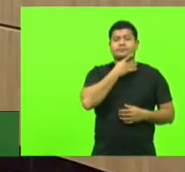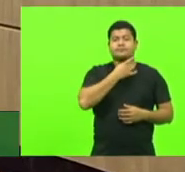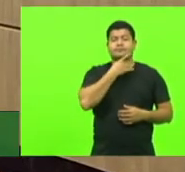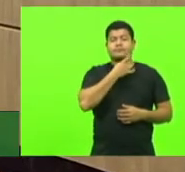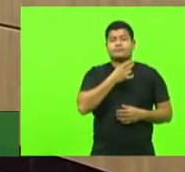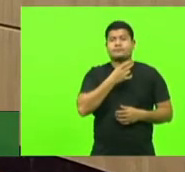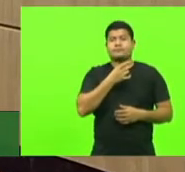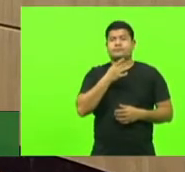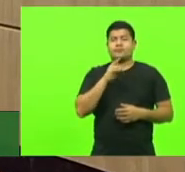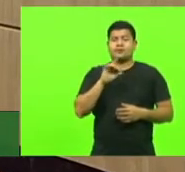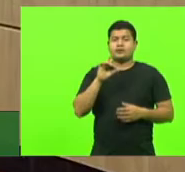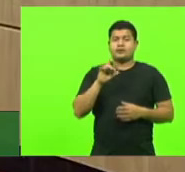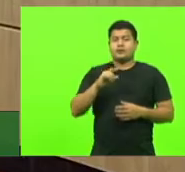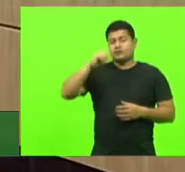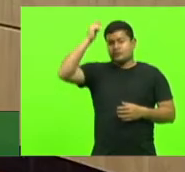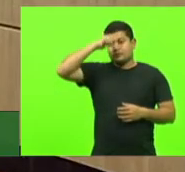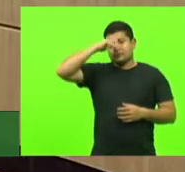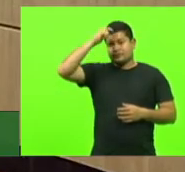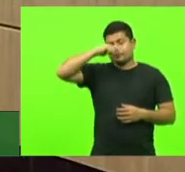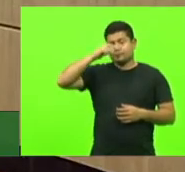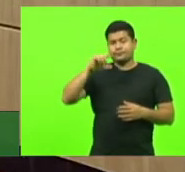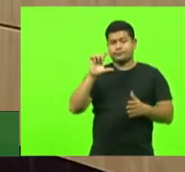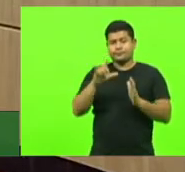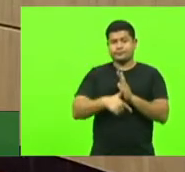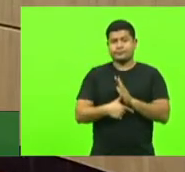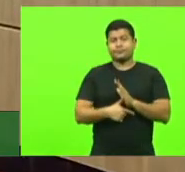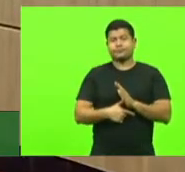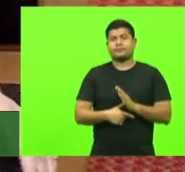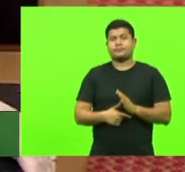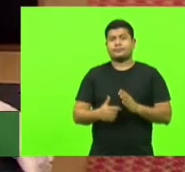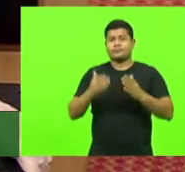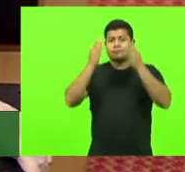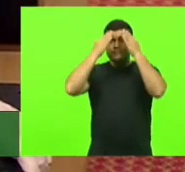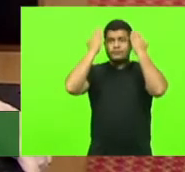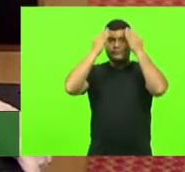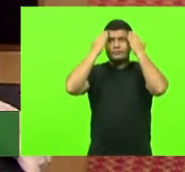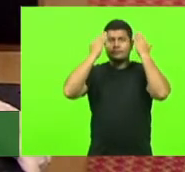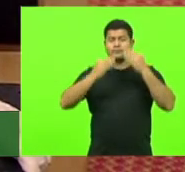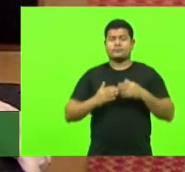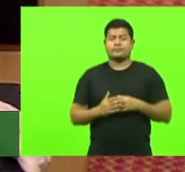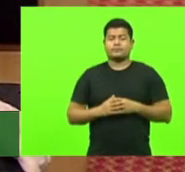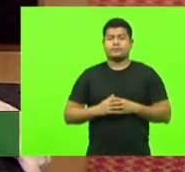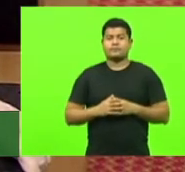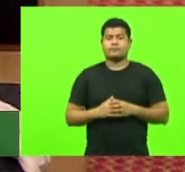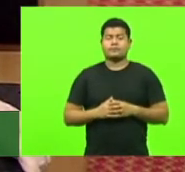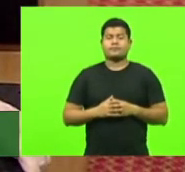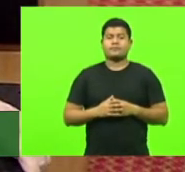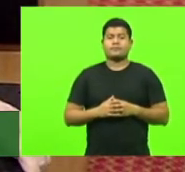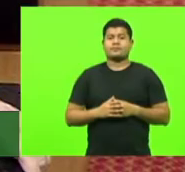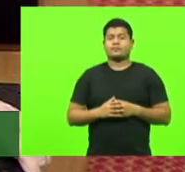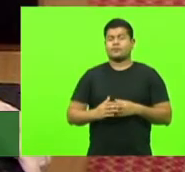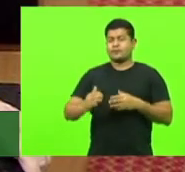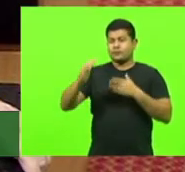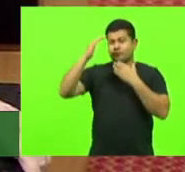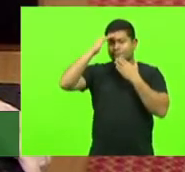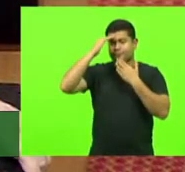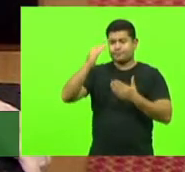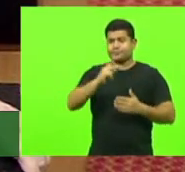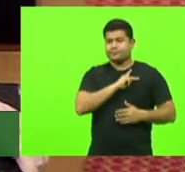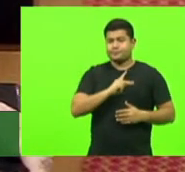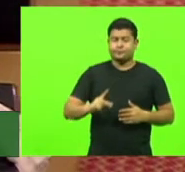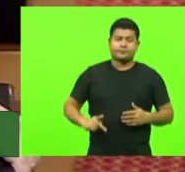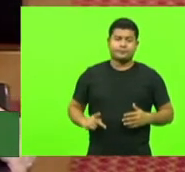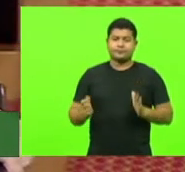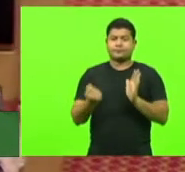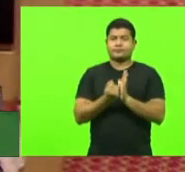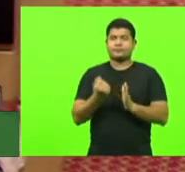José Milton Schaefer, e depois deputado doutor Vicente Caro Preço. Obrigado, senhor presidente. Também registrar a